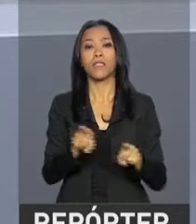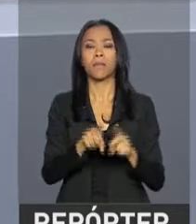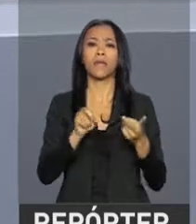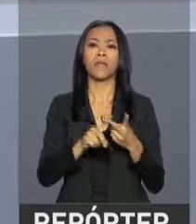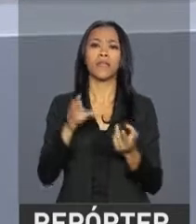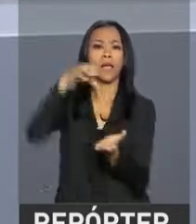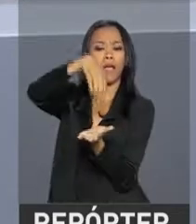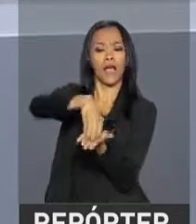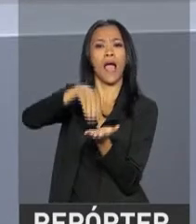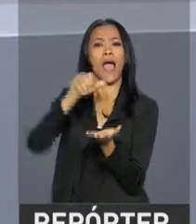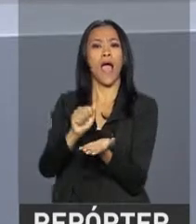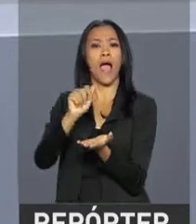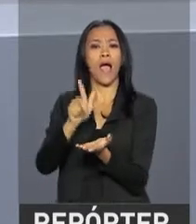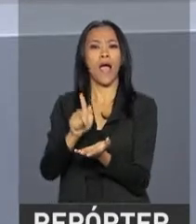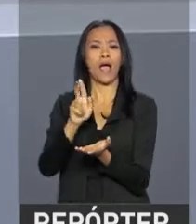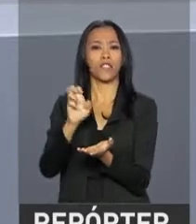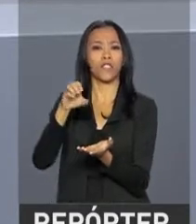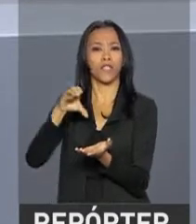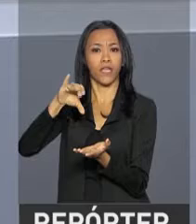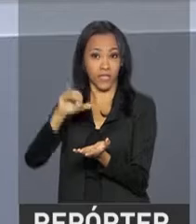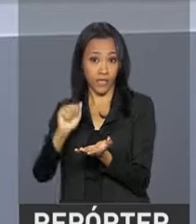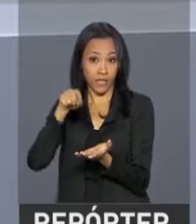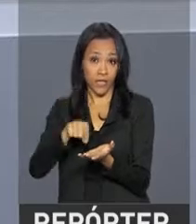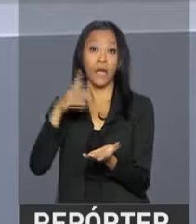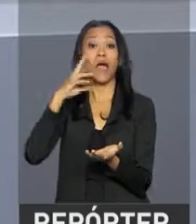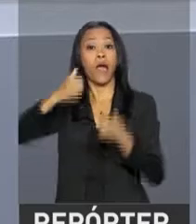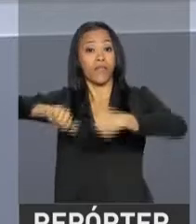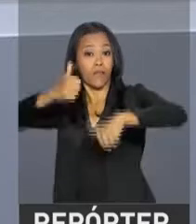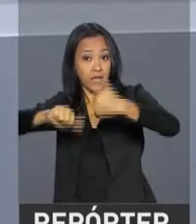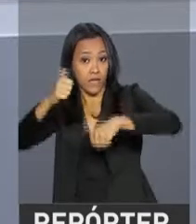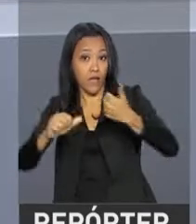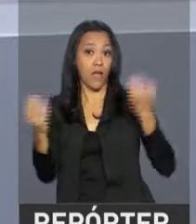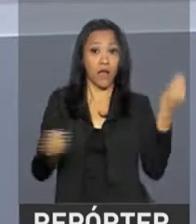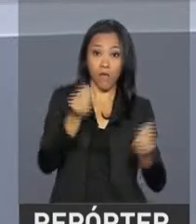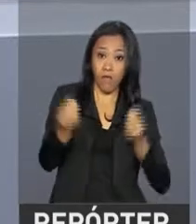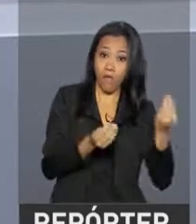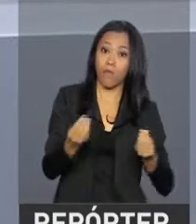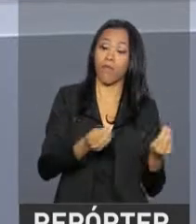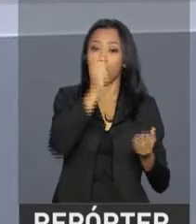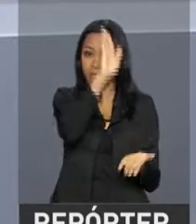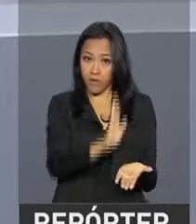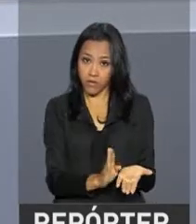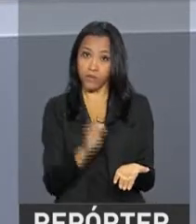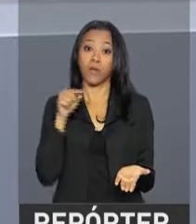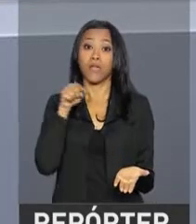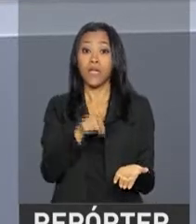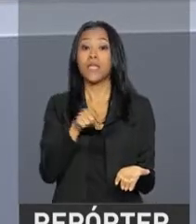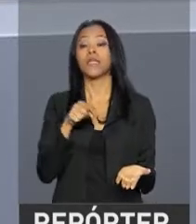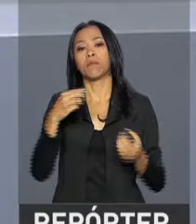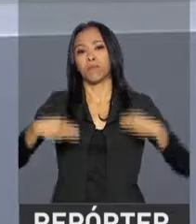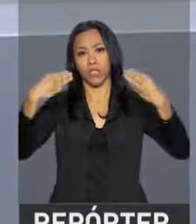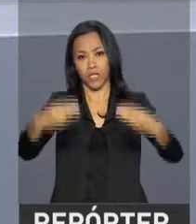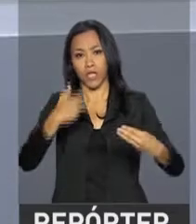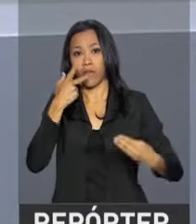risco Standard & Poor's de reavaliar a nota de crédito soberano do Brasil de BB para BB-. Em nota, os ministérios lembram